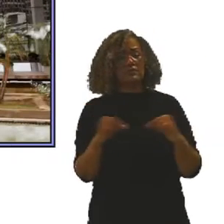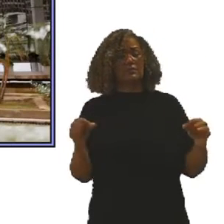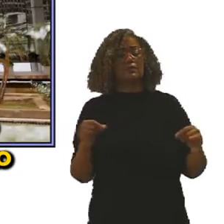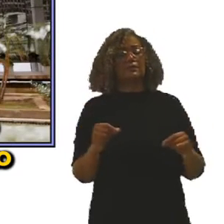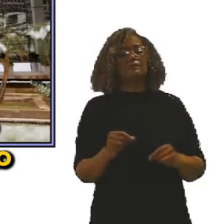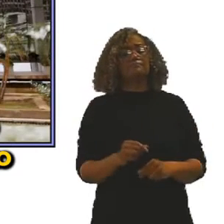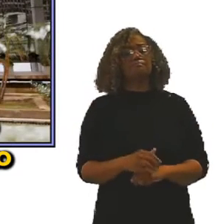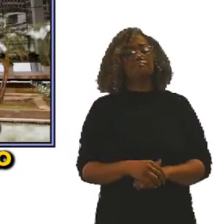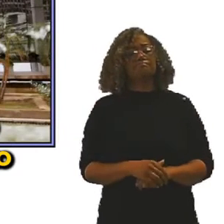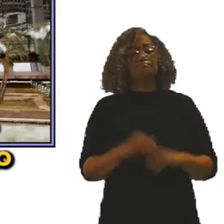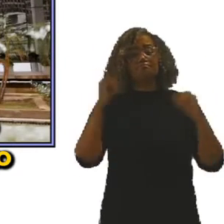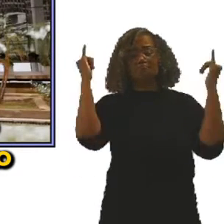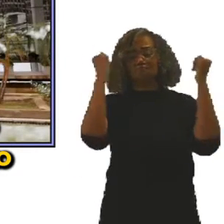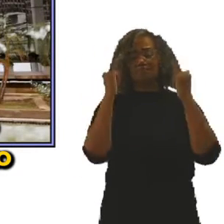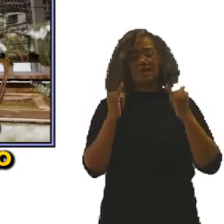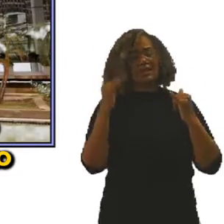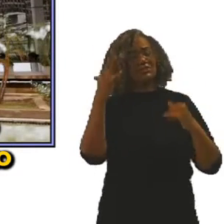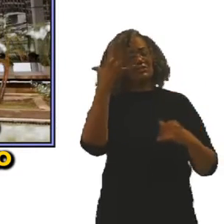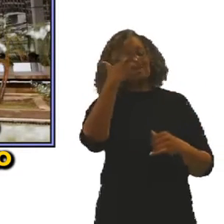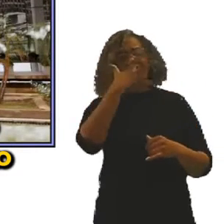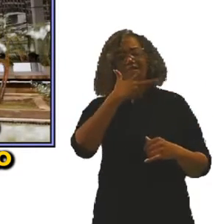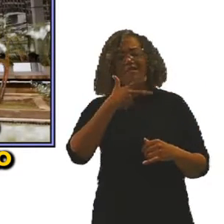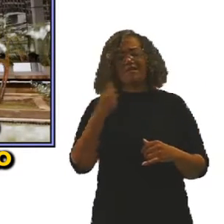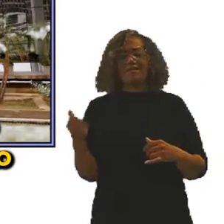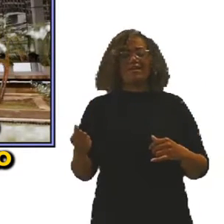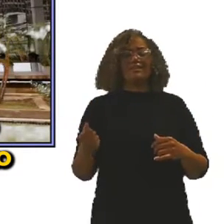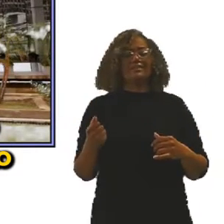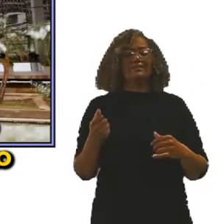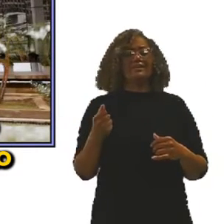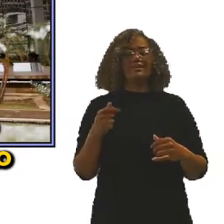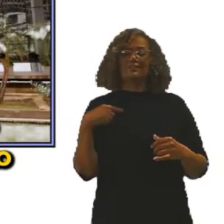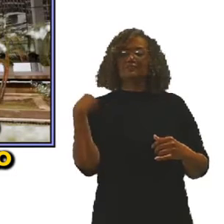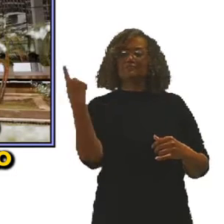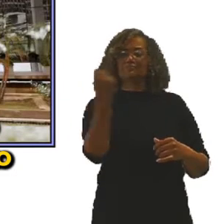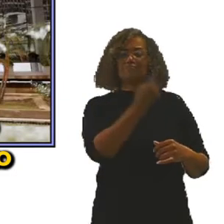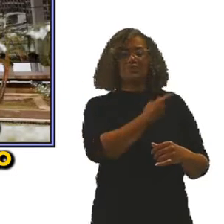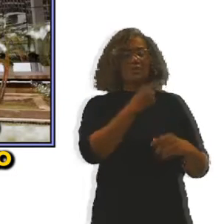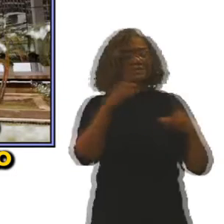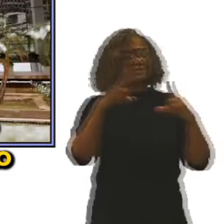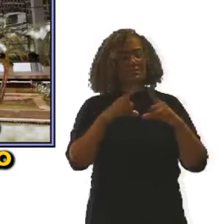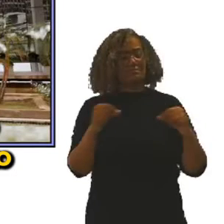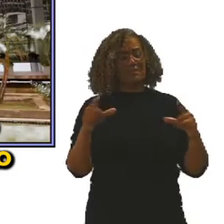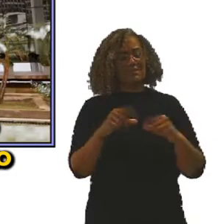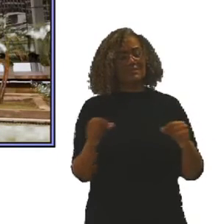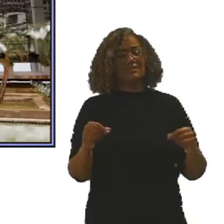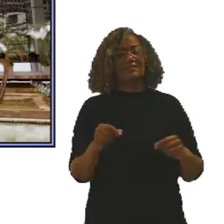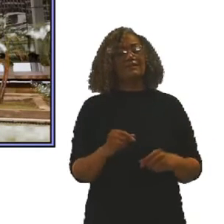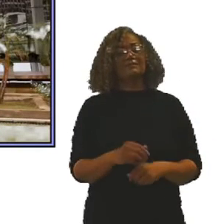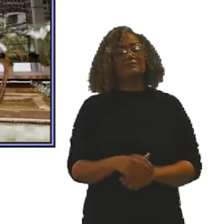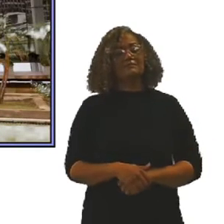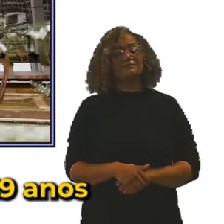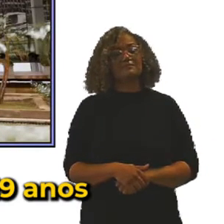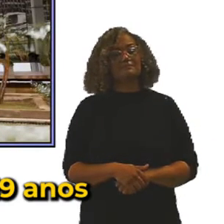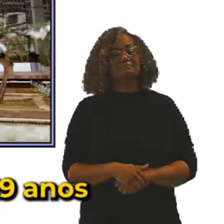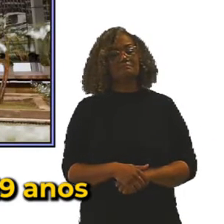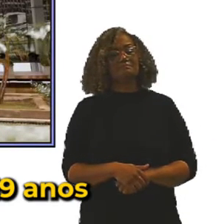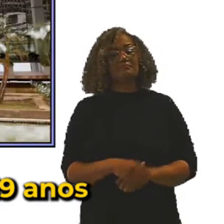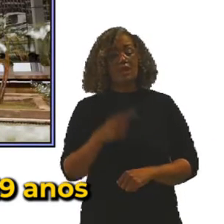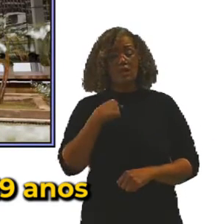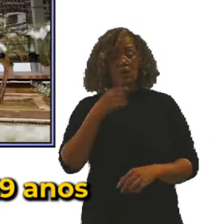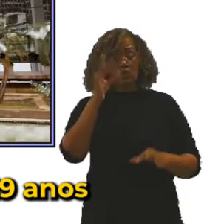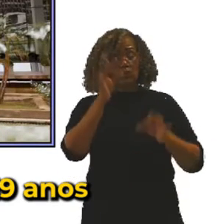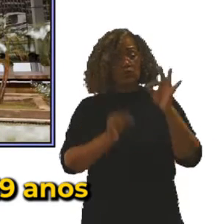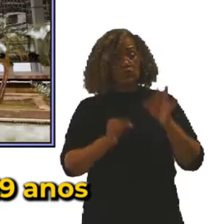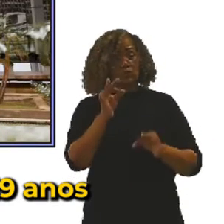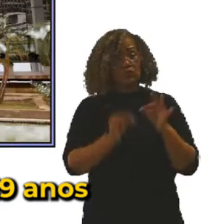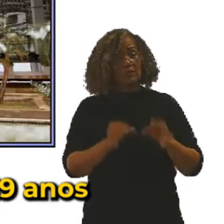monumental. Uma imagem linda do nosso palácio com as suas colunas, imponentes no eixo monumental. Sou juiz aqui no